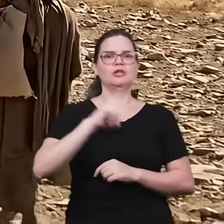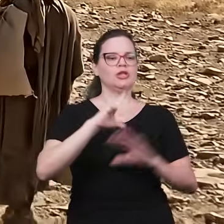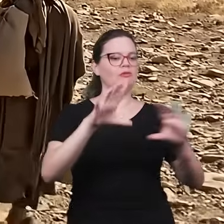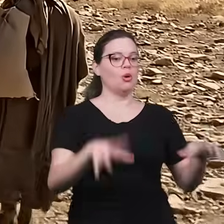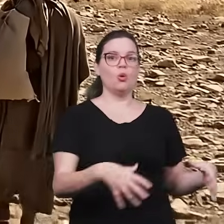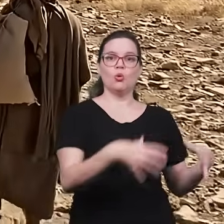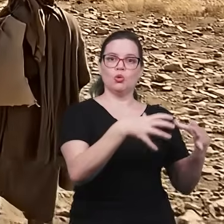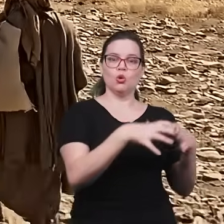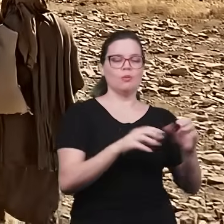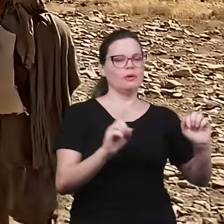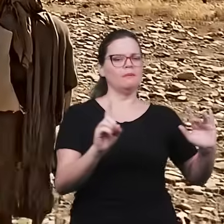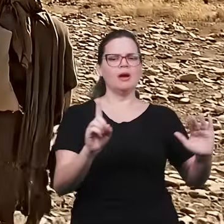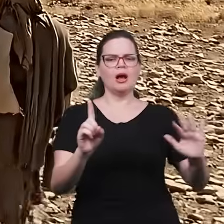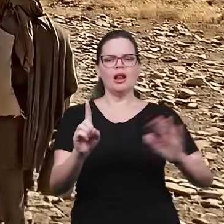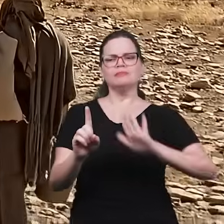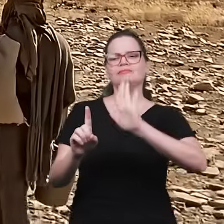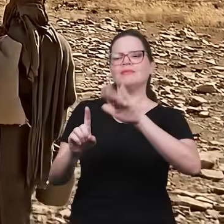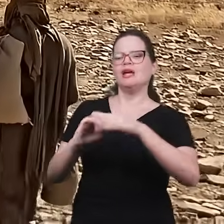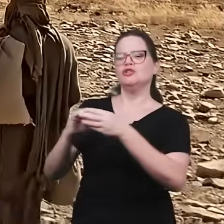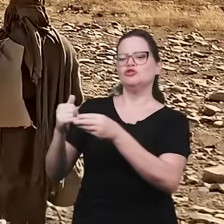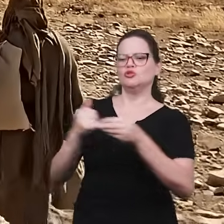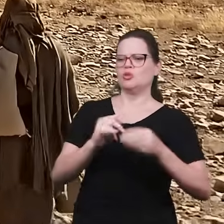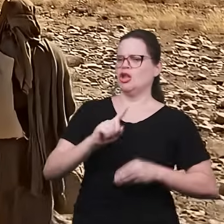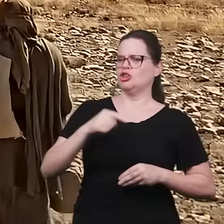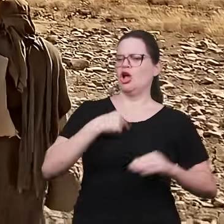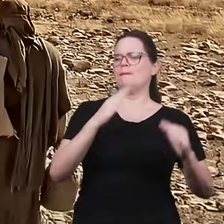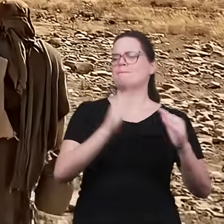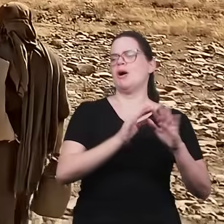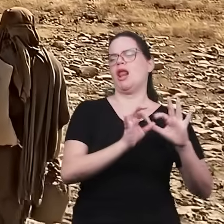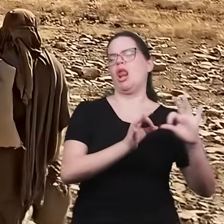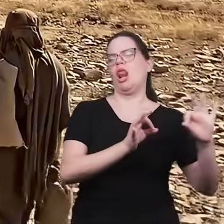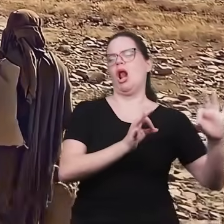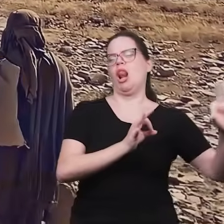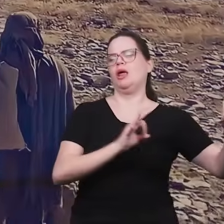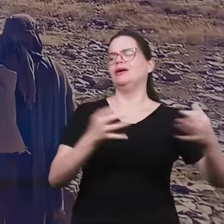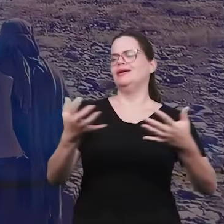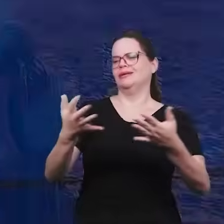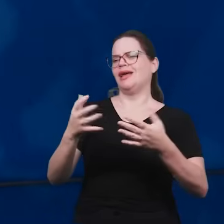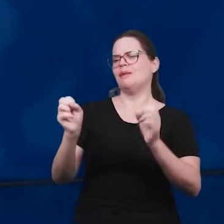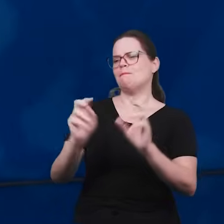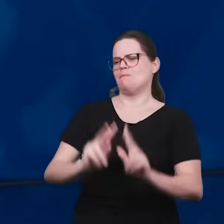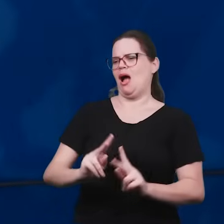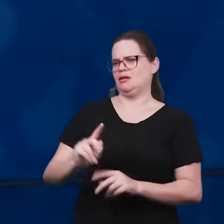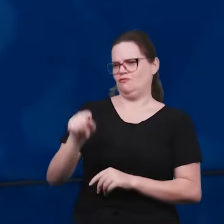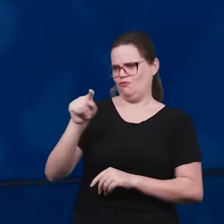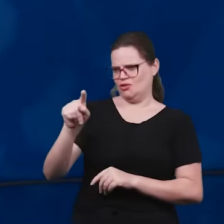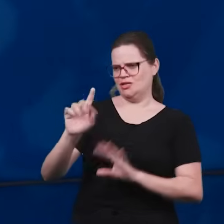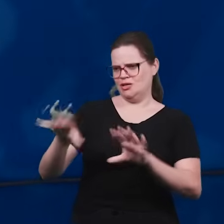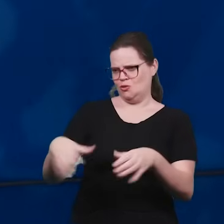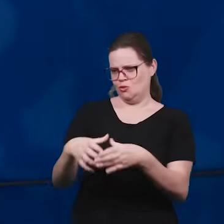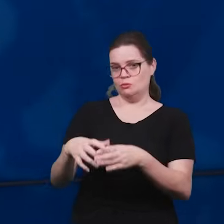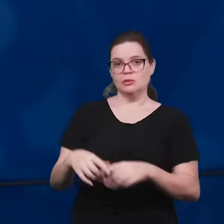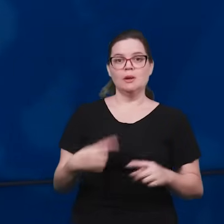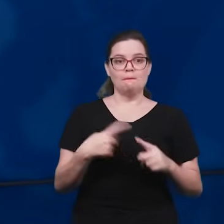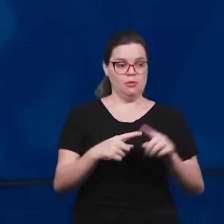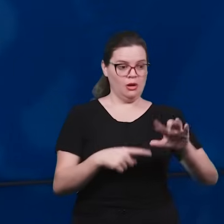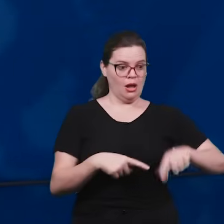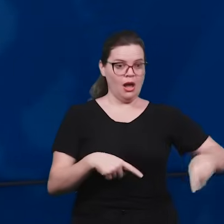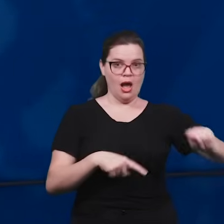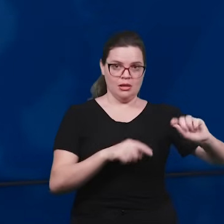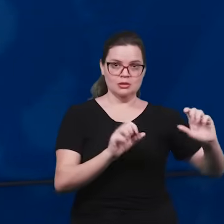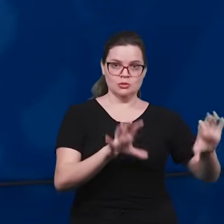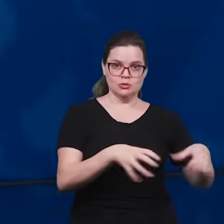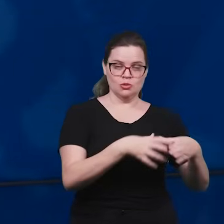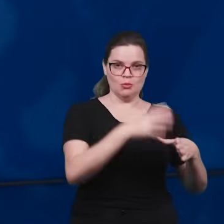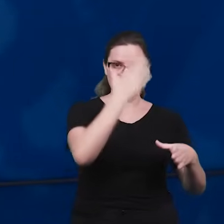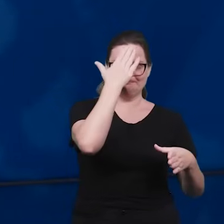estabelecer um pacto de paz. Fizeram isto, naturalmente, por temor a Deus, porque eles sabiam que o Deus